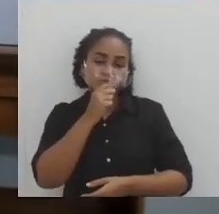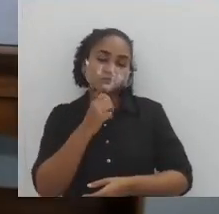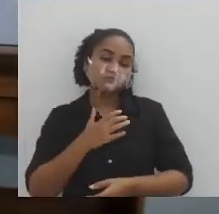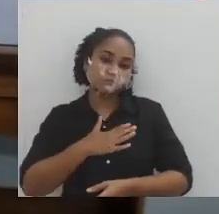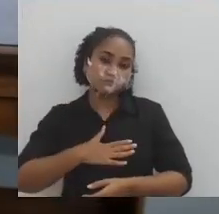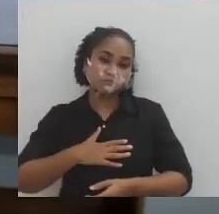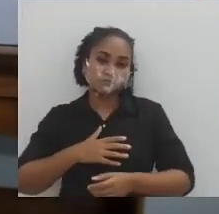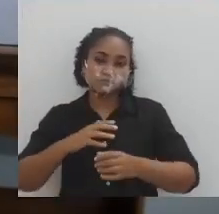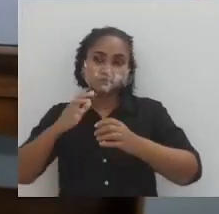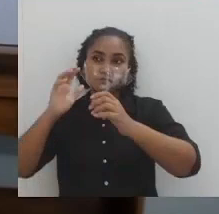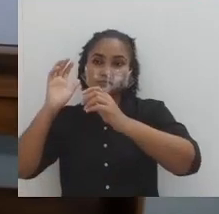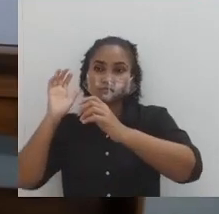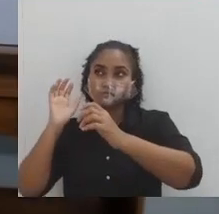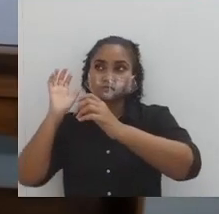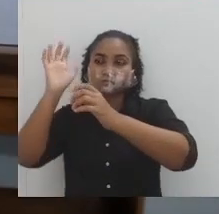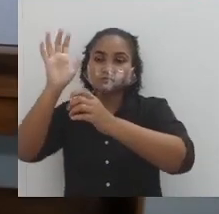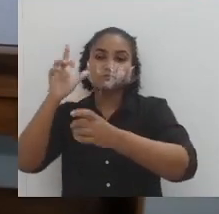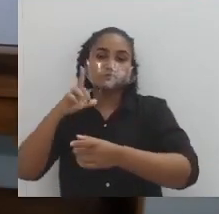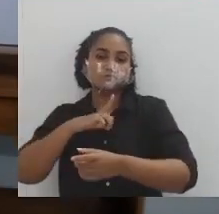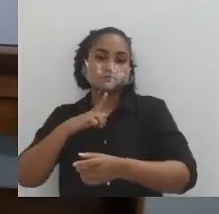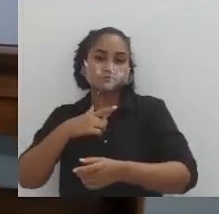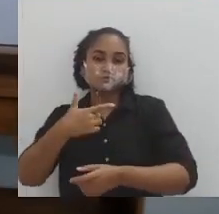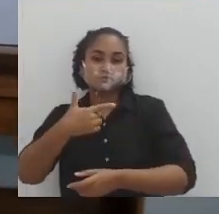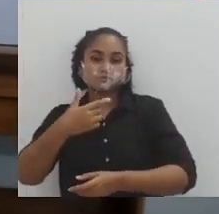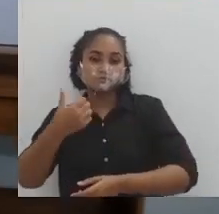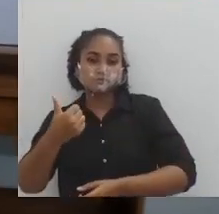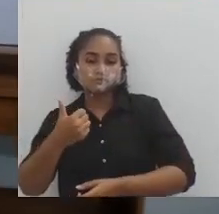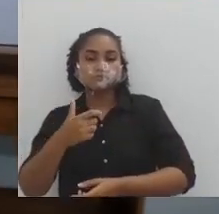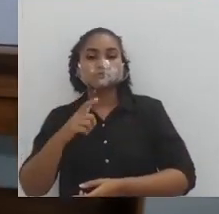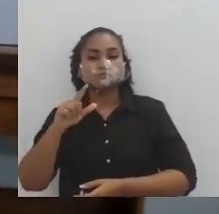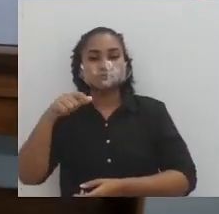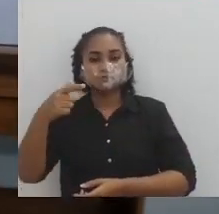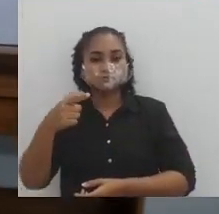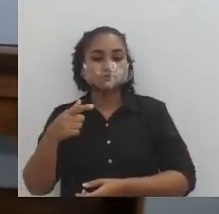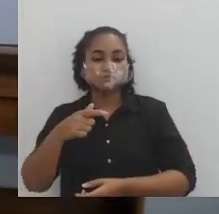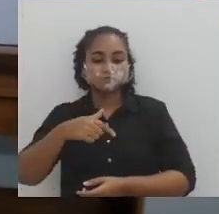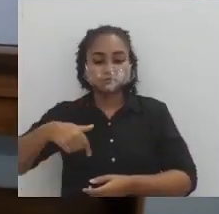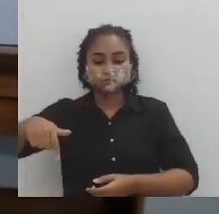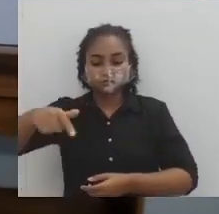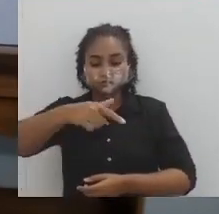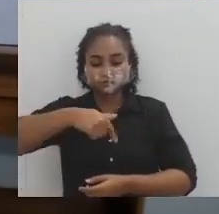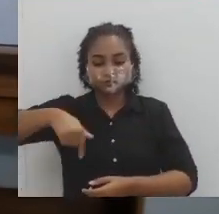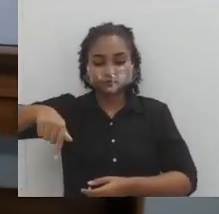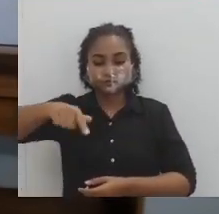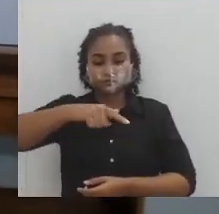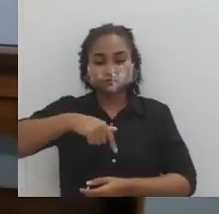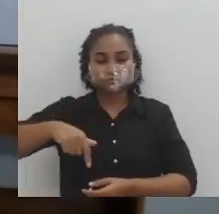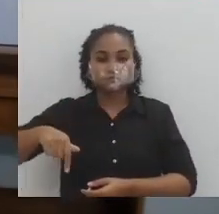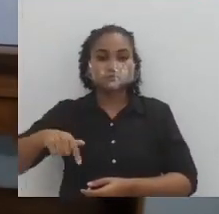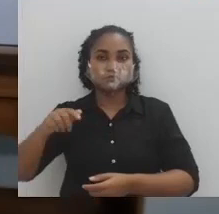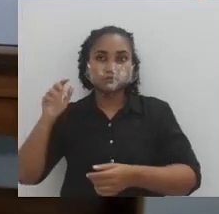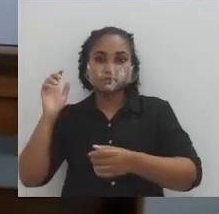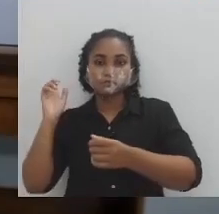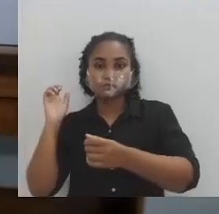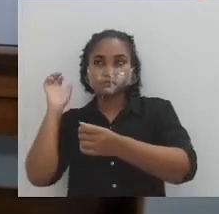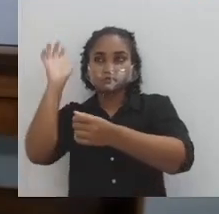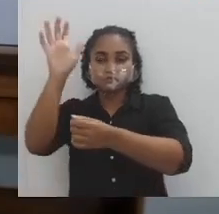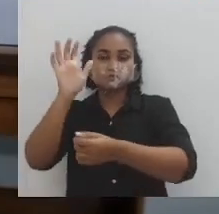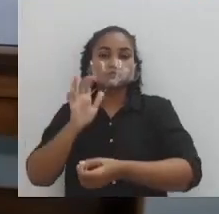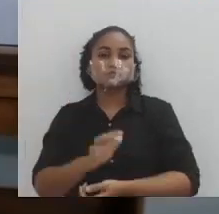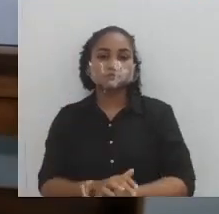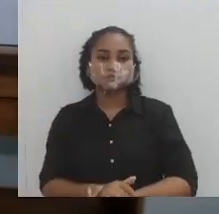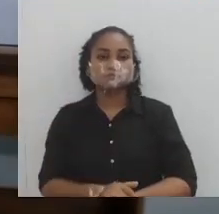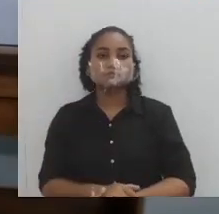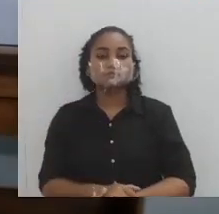muito de arremessar no basquete. Então tem o 21, tem outro jogo que você sai circulando para arremessar, circulando o garrafão